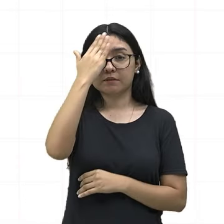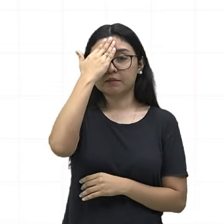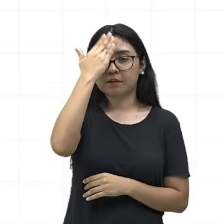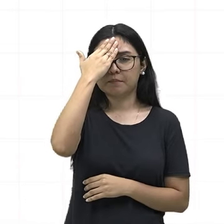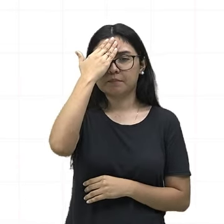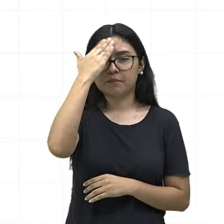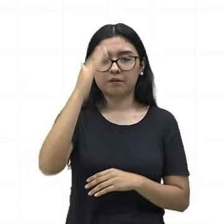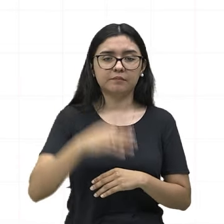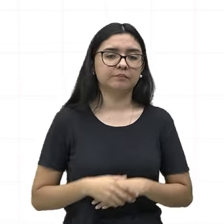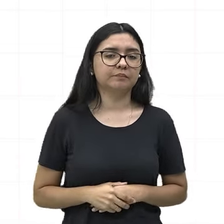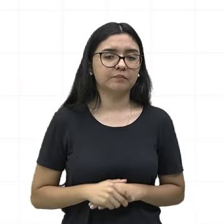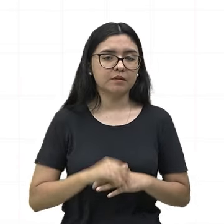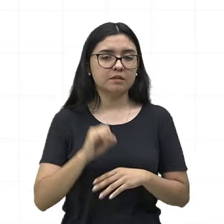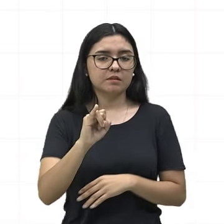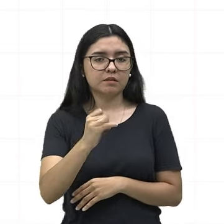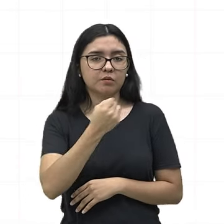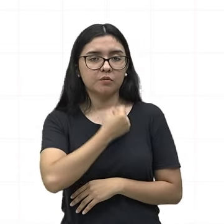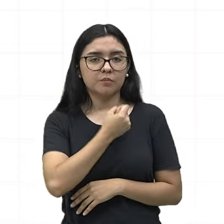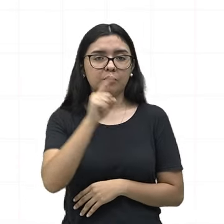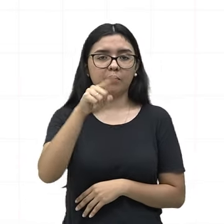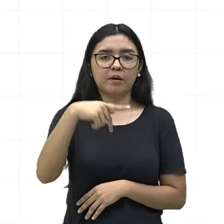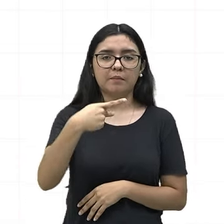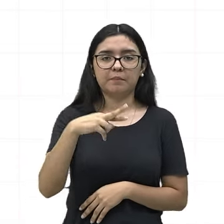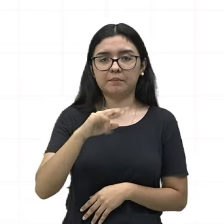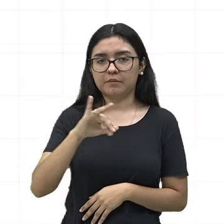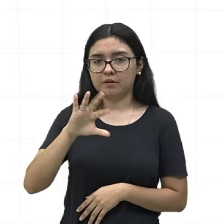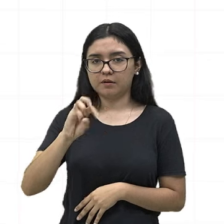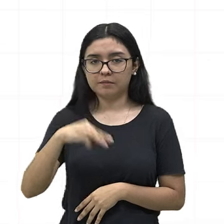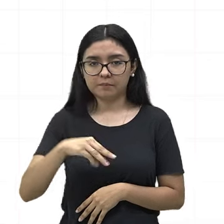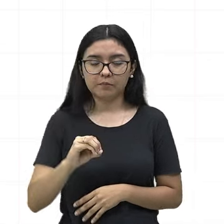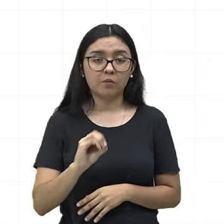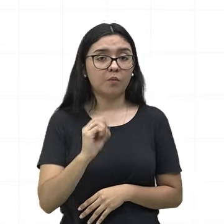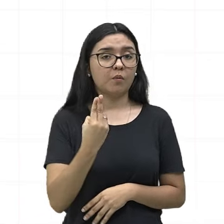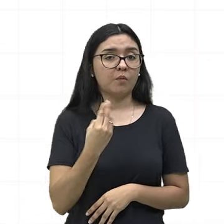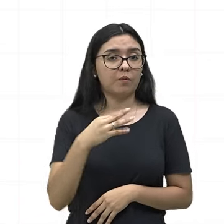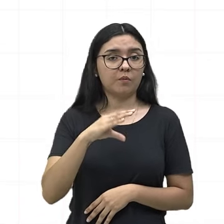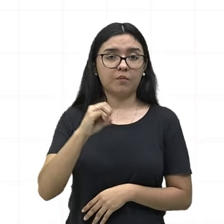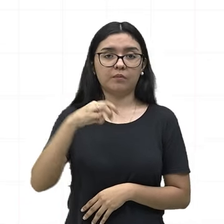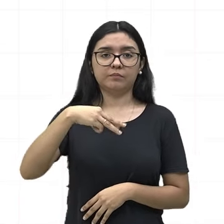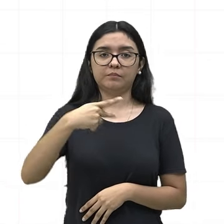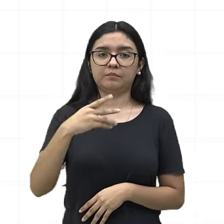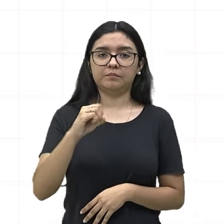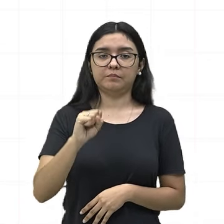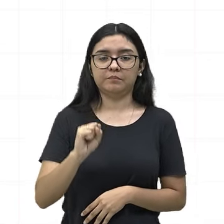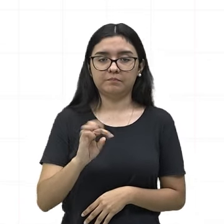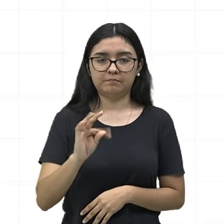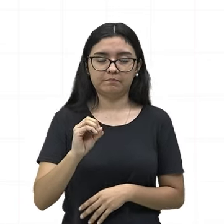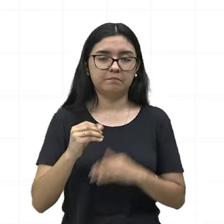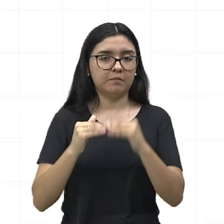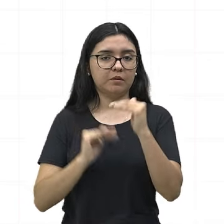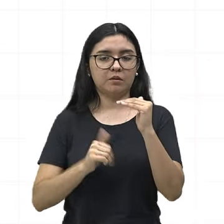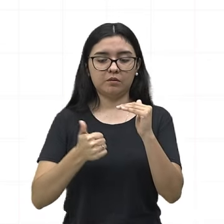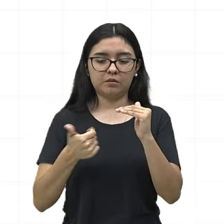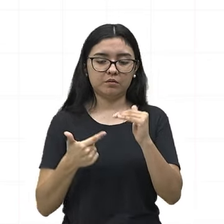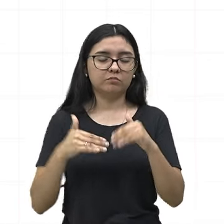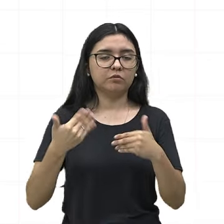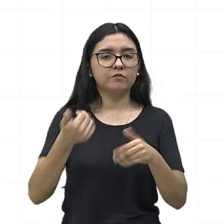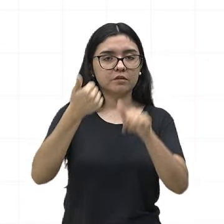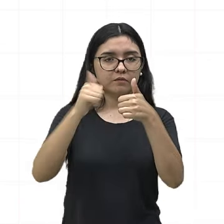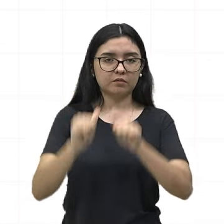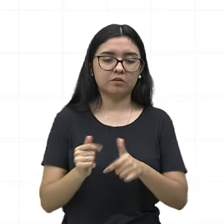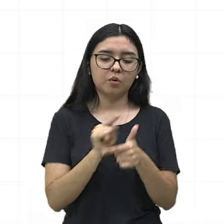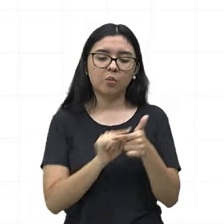compostos menores do que 12? Bom, pessoal, uma maneira de você saber é você analisar quais são os